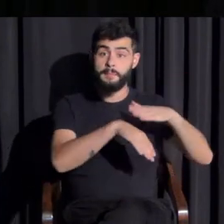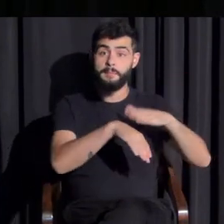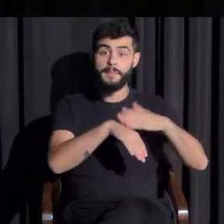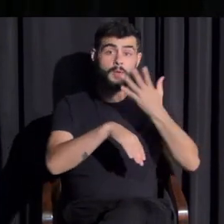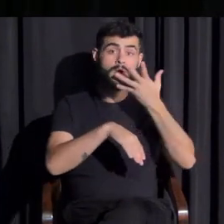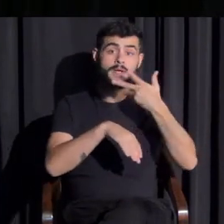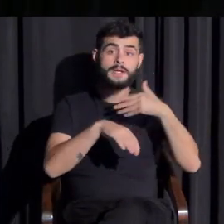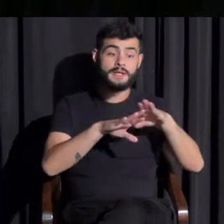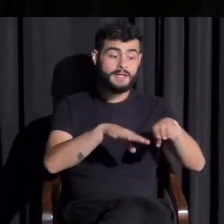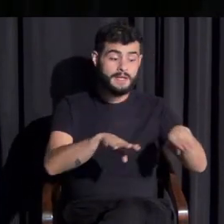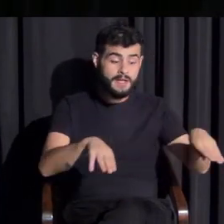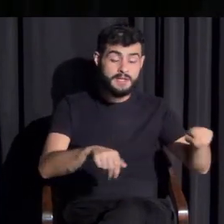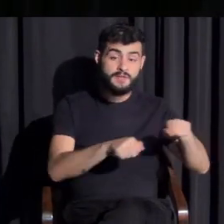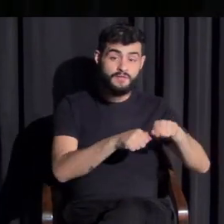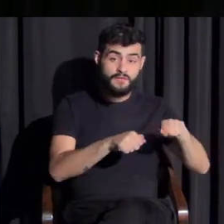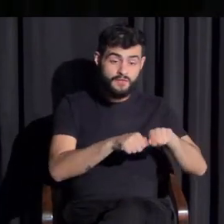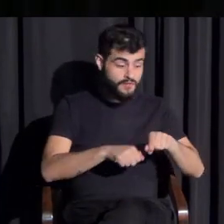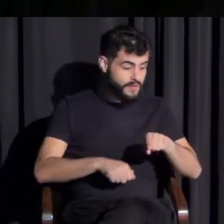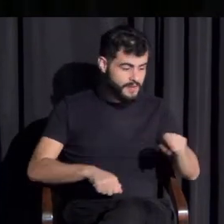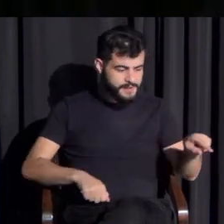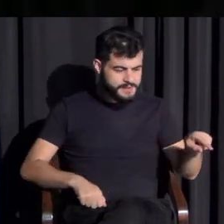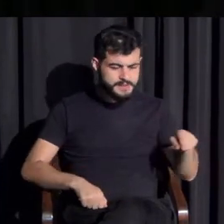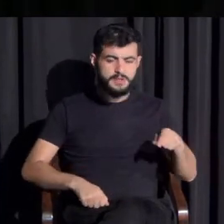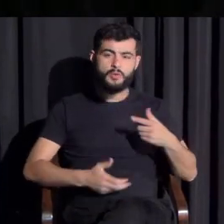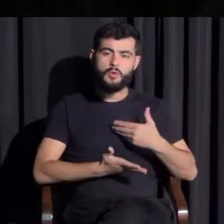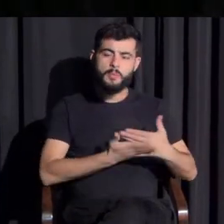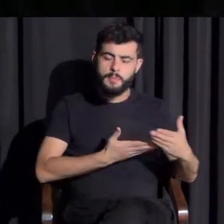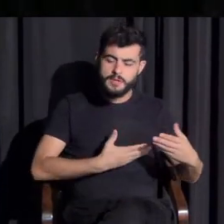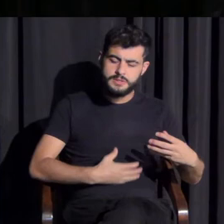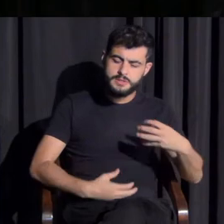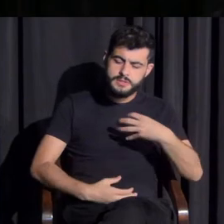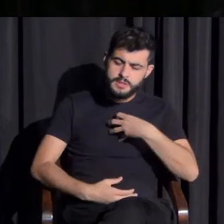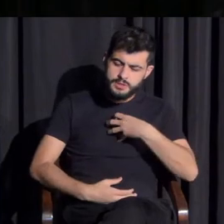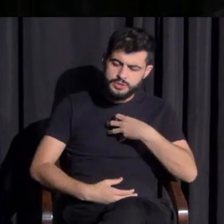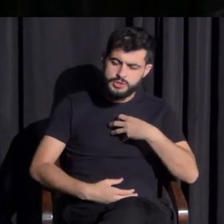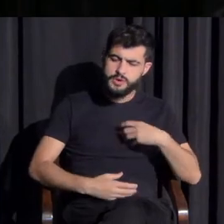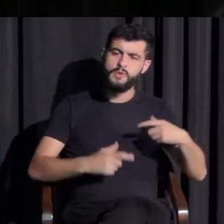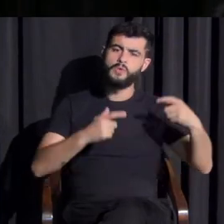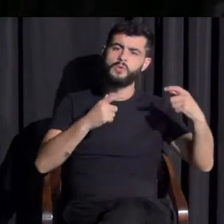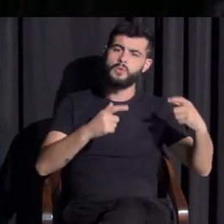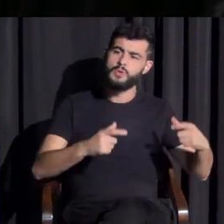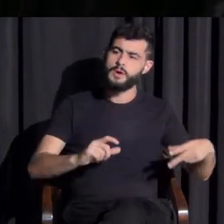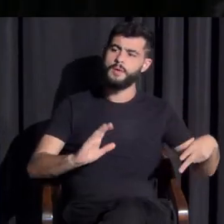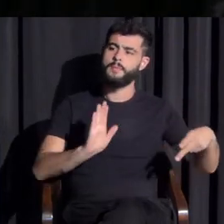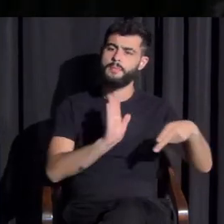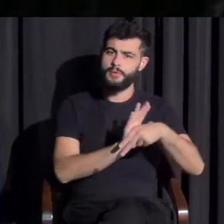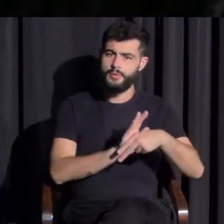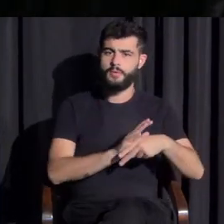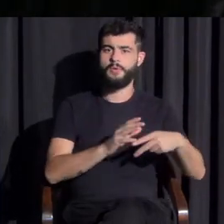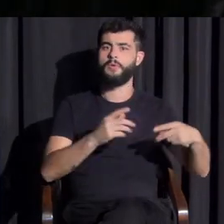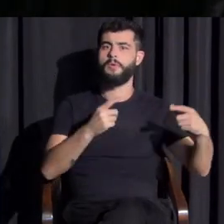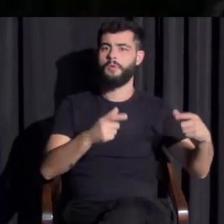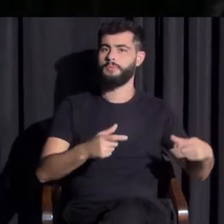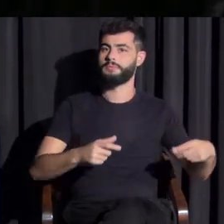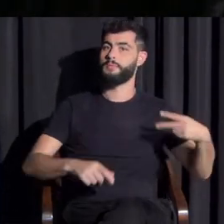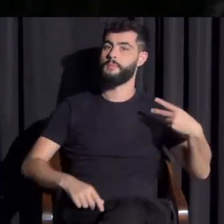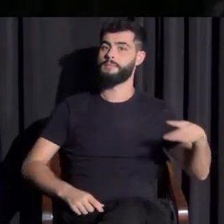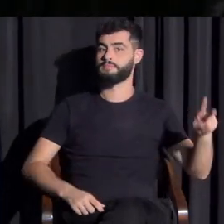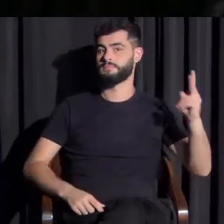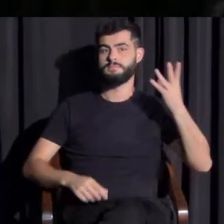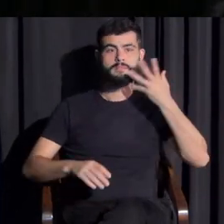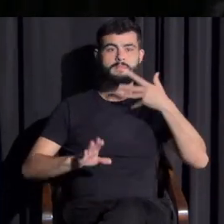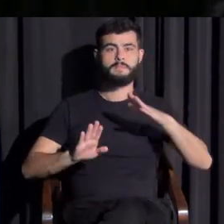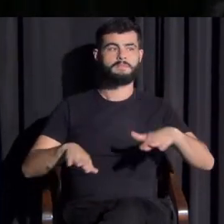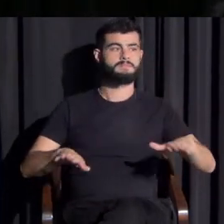entrem também no lugar, no espaço físico que se constituiu como lugar pelas crianças a